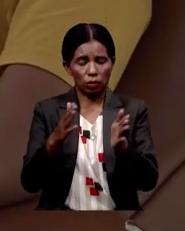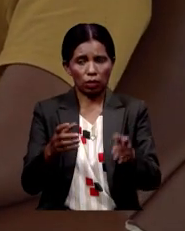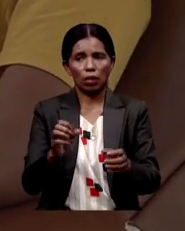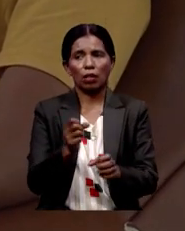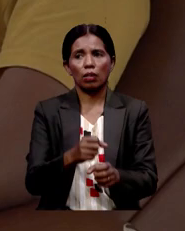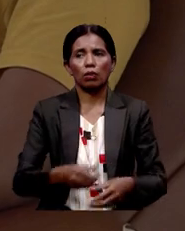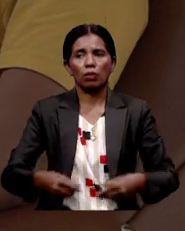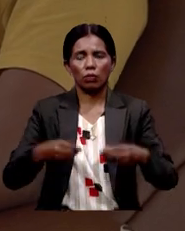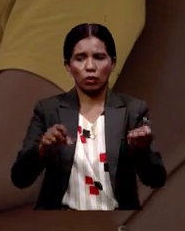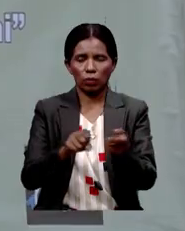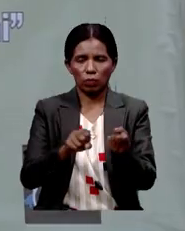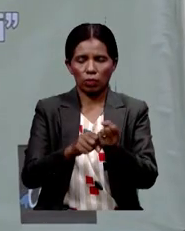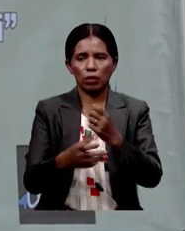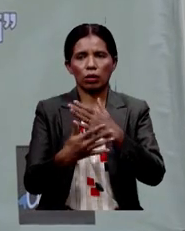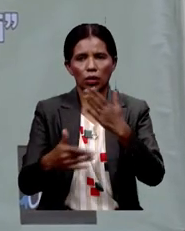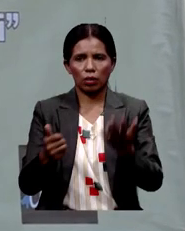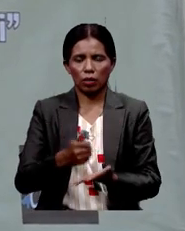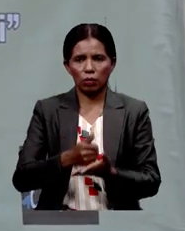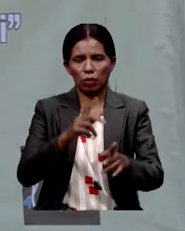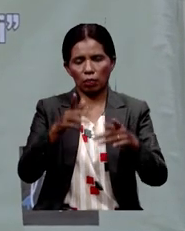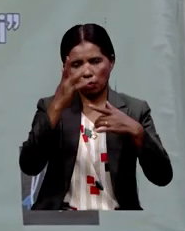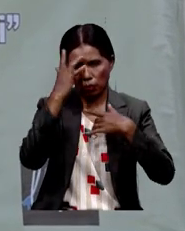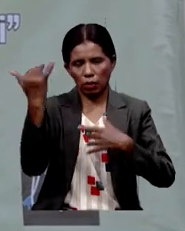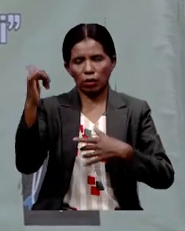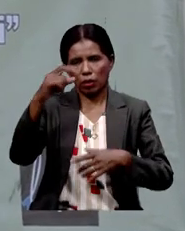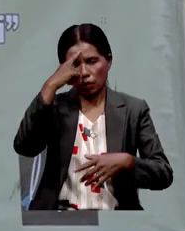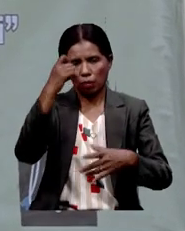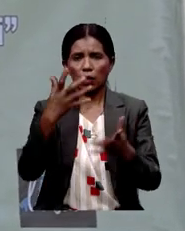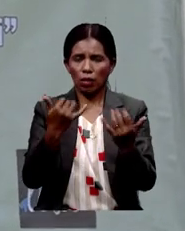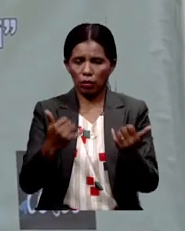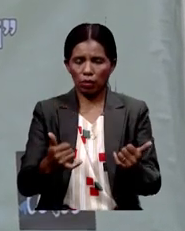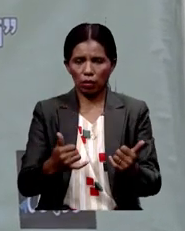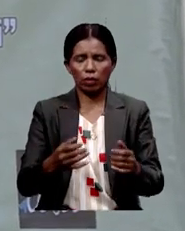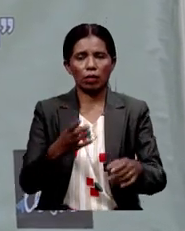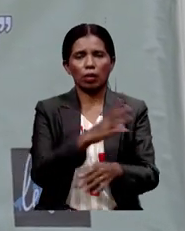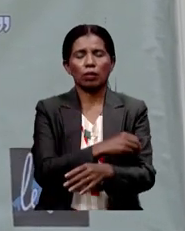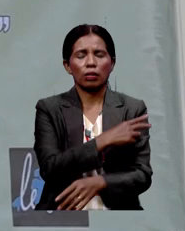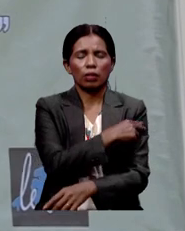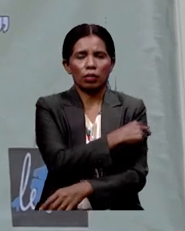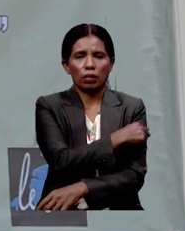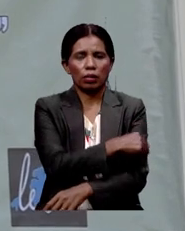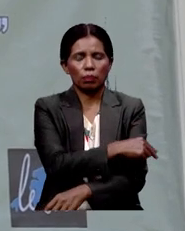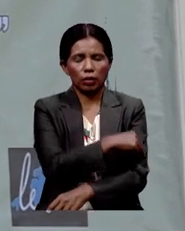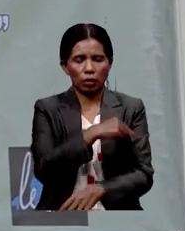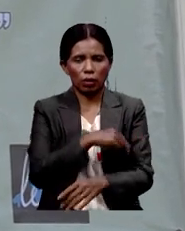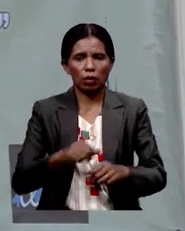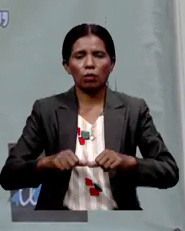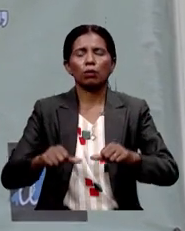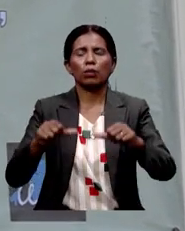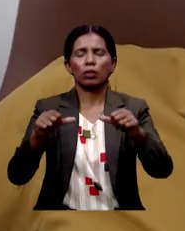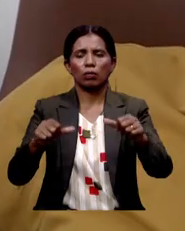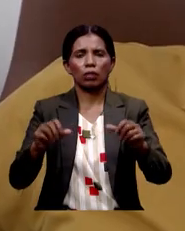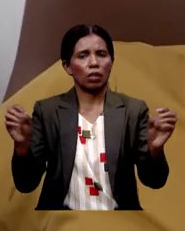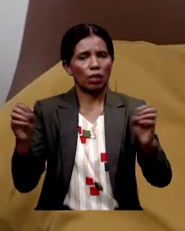iniciativa kodi kontribuiran atau ajuda paciente Sira tambah daudau né Banco de Sangue continua enfrenta problema stok ran